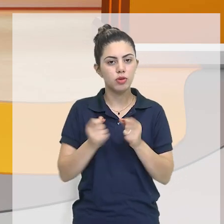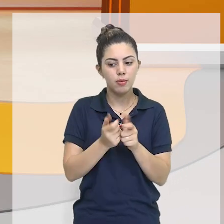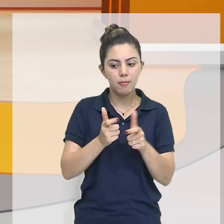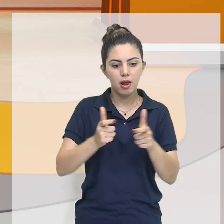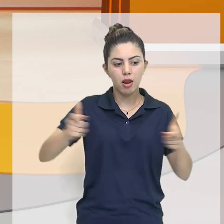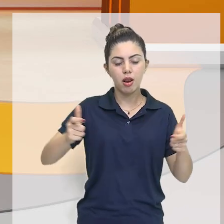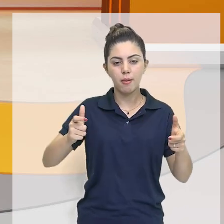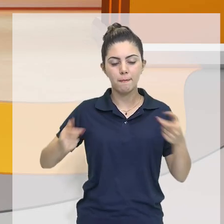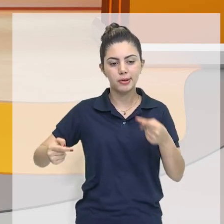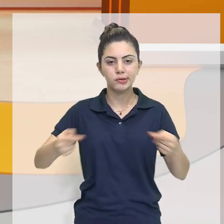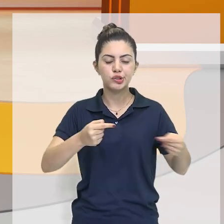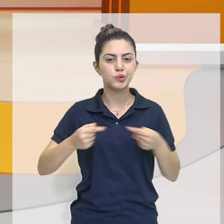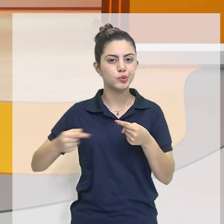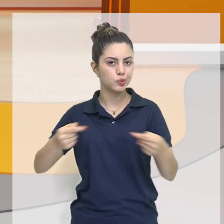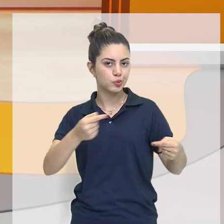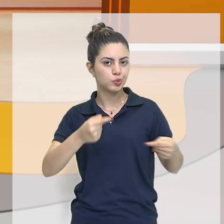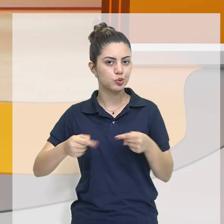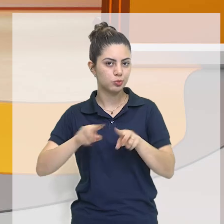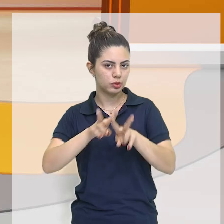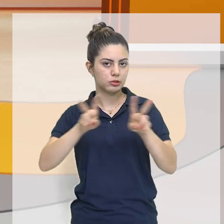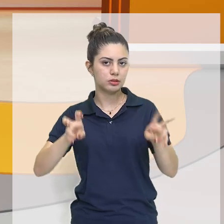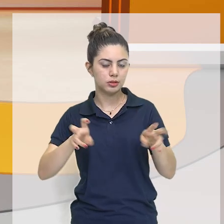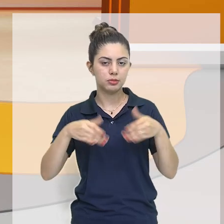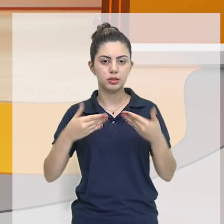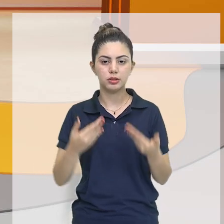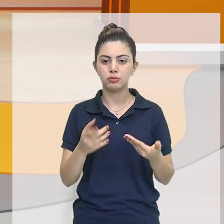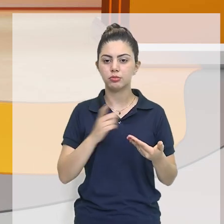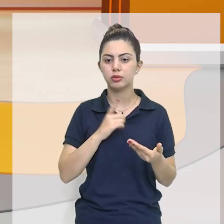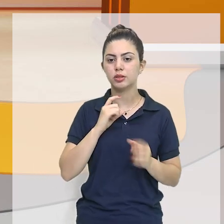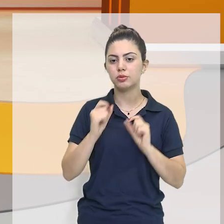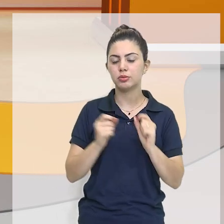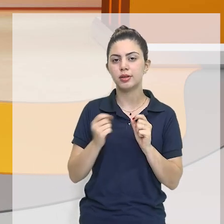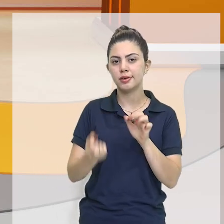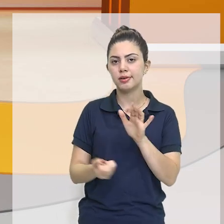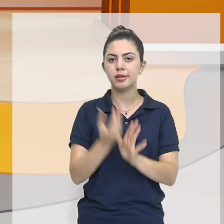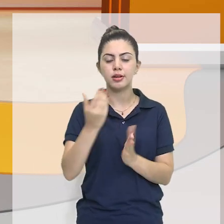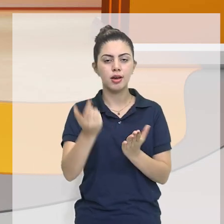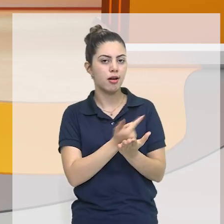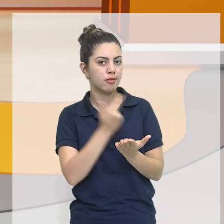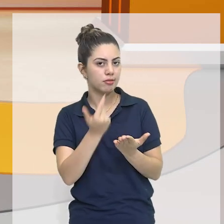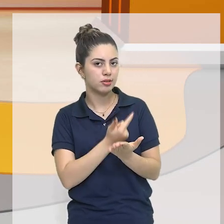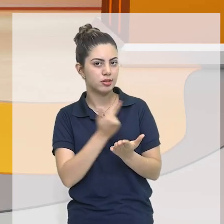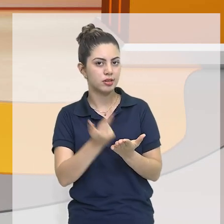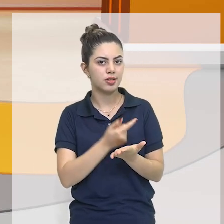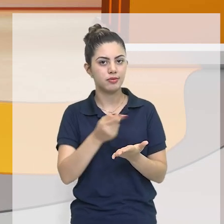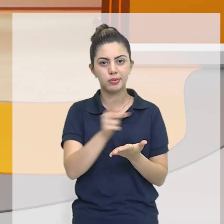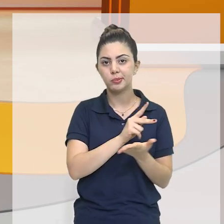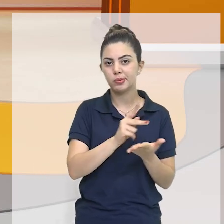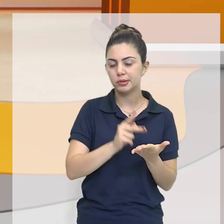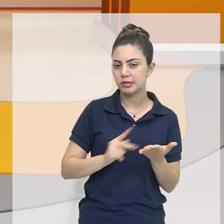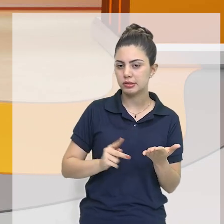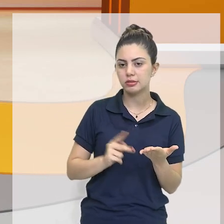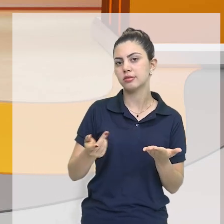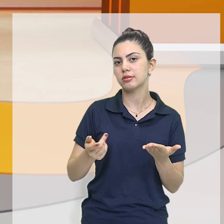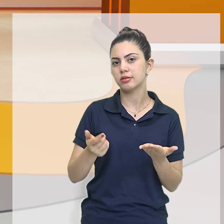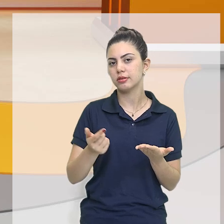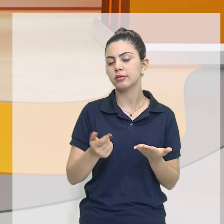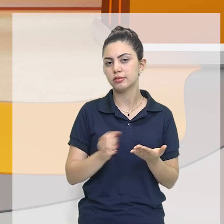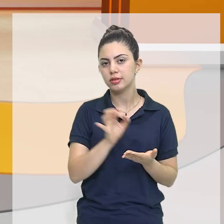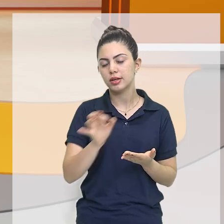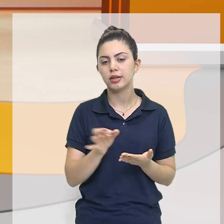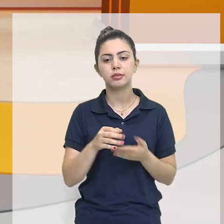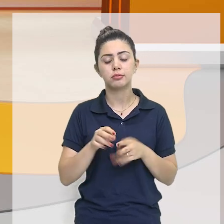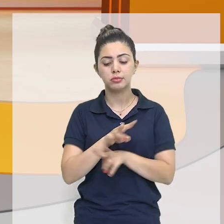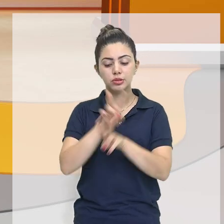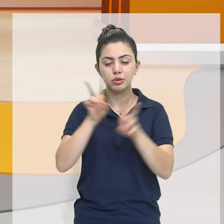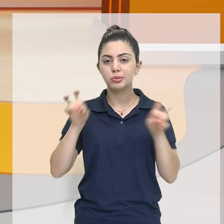vai ter construções, né, literárias, né, construções a